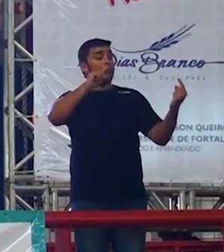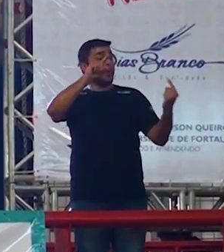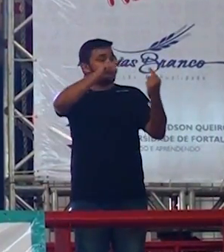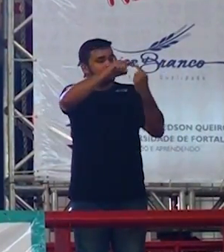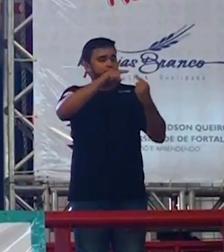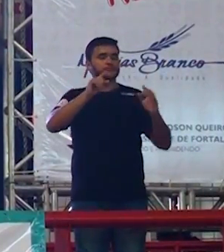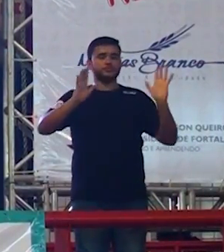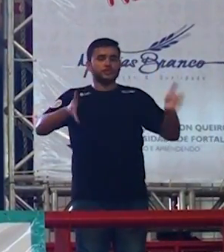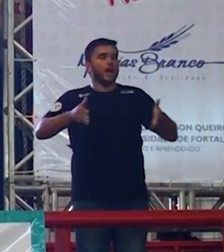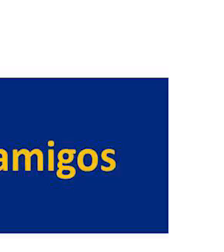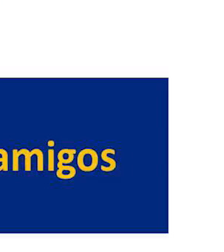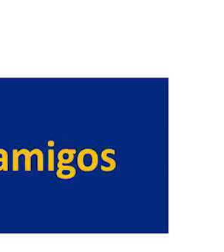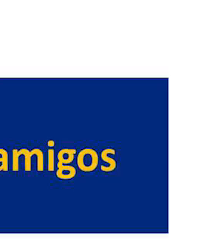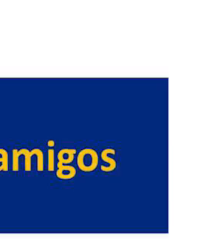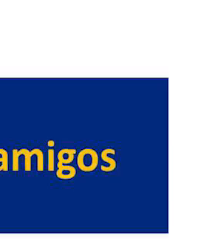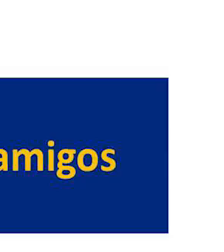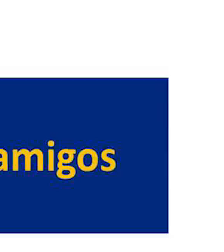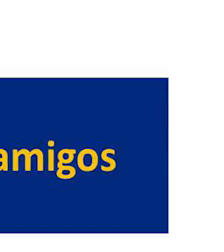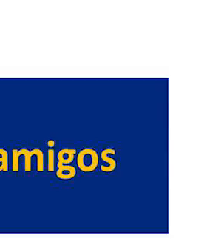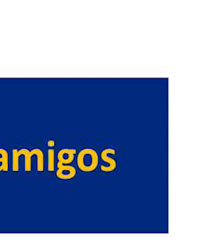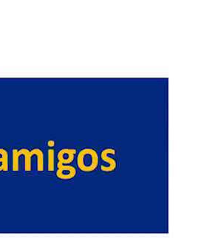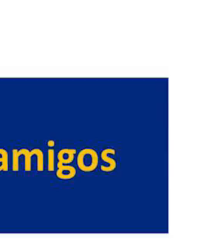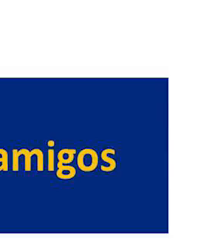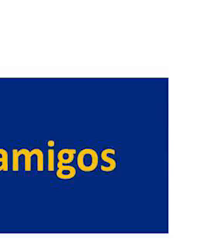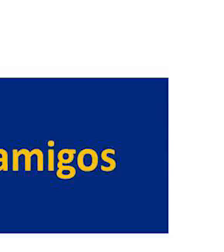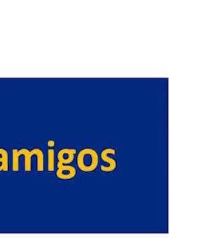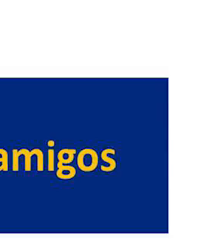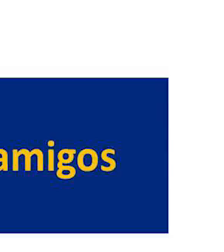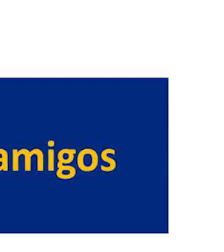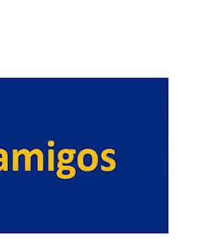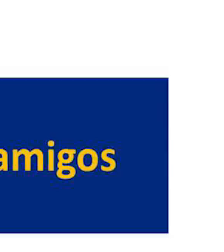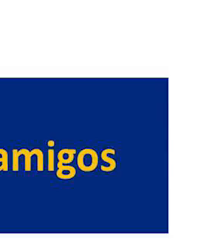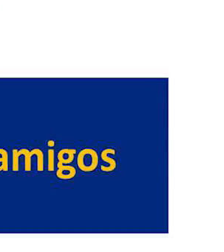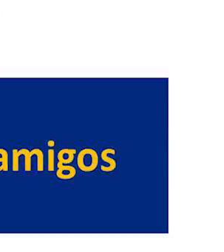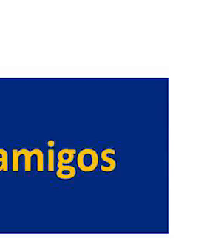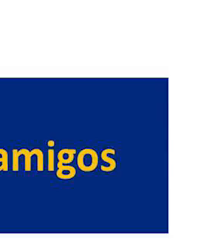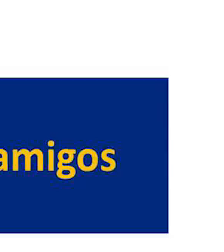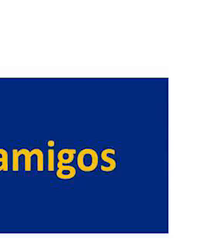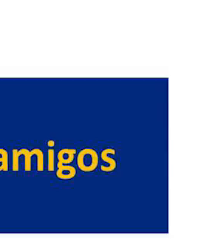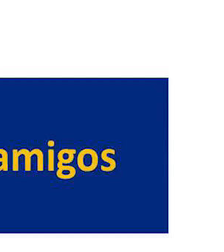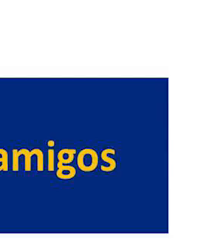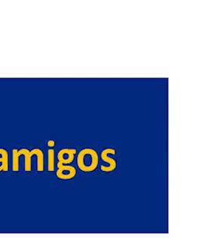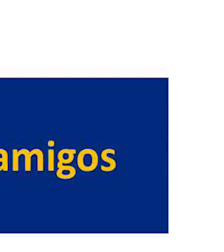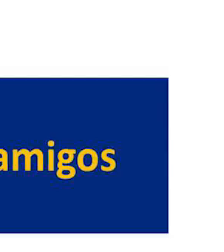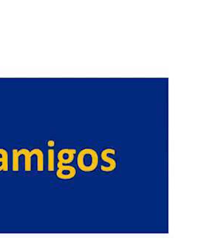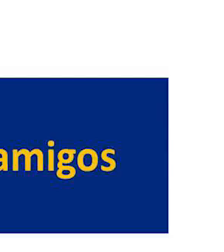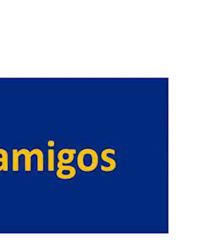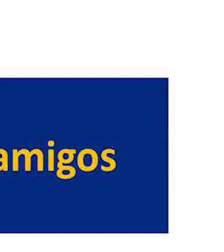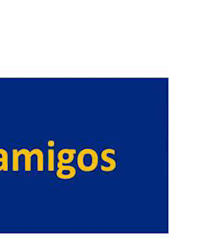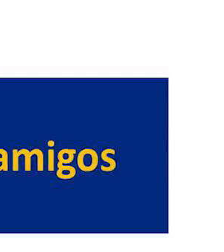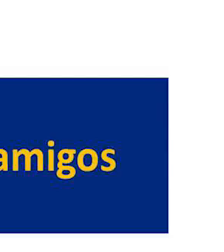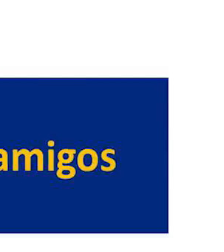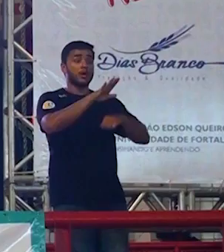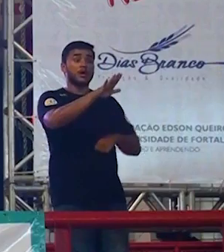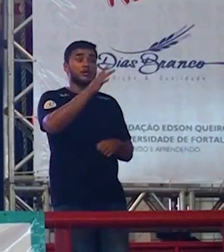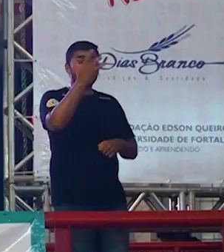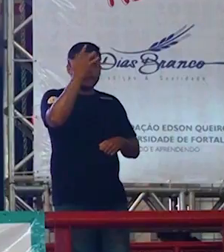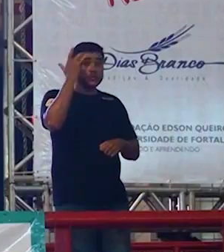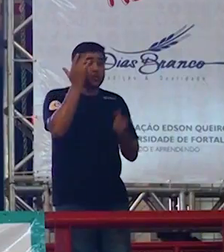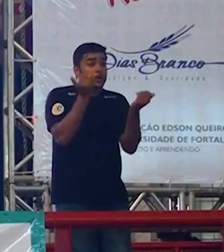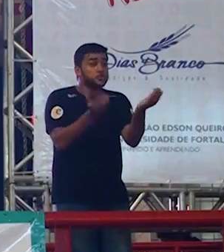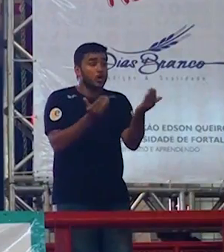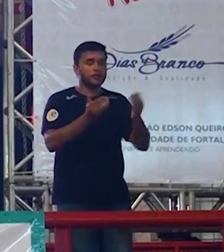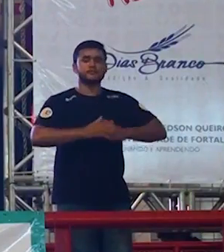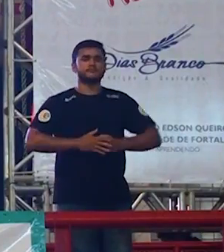você. Conversar com familiares e com amigos. Principalmente os mais